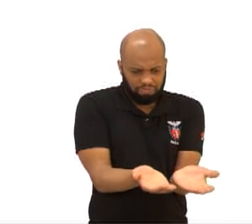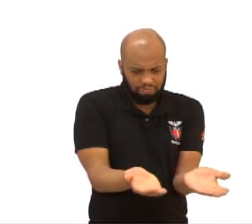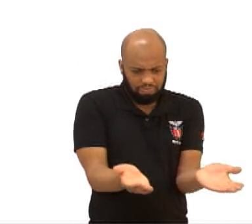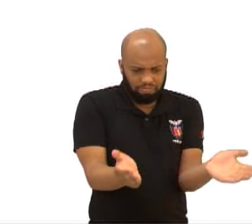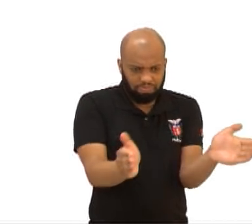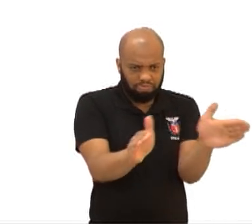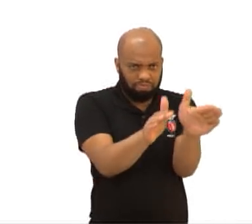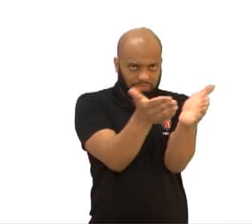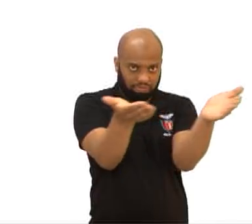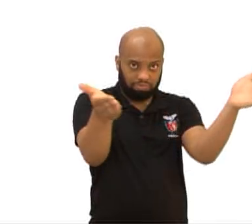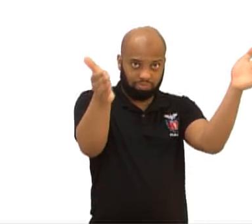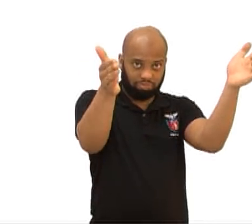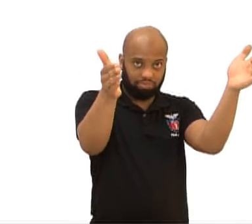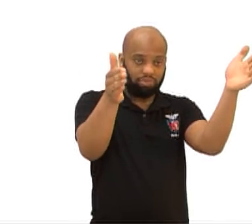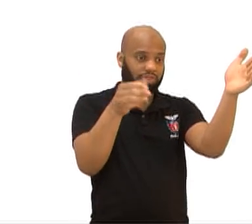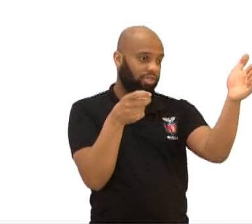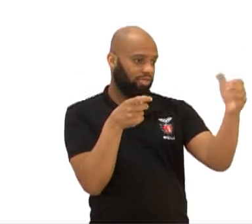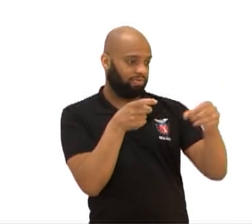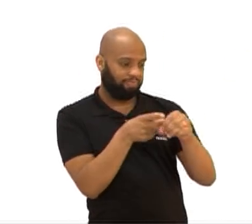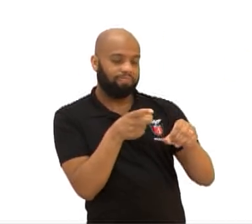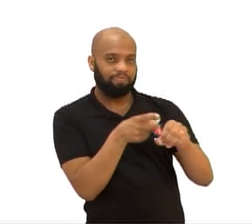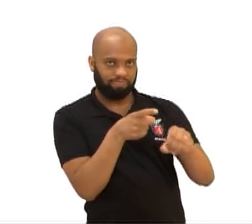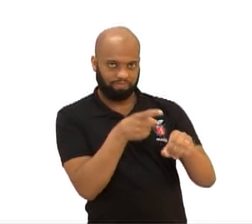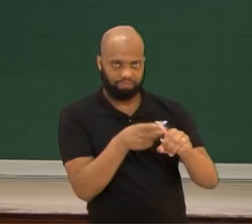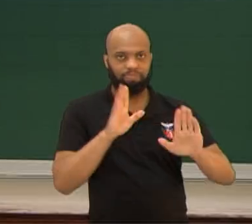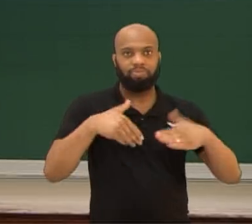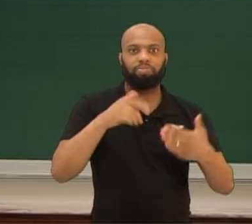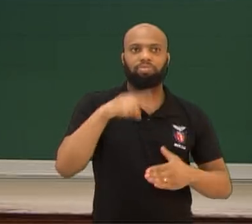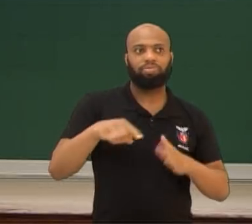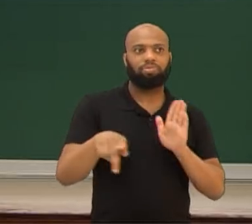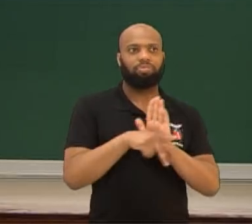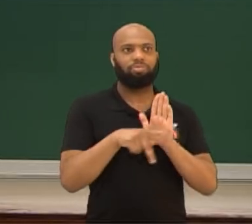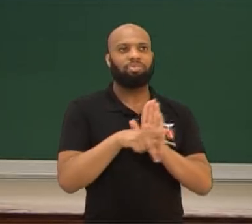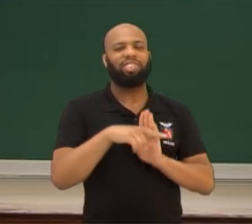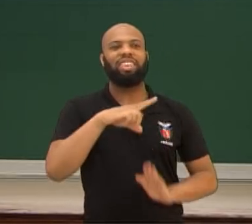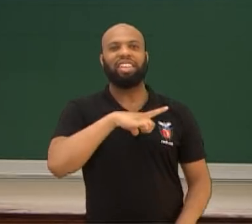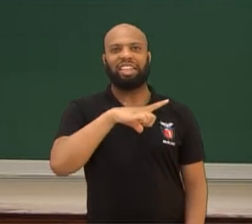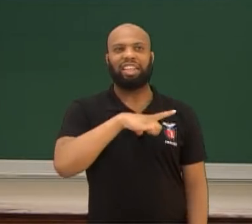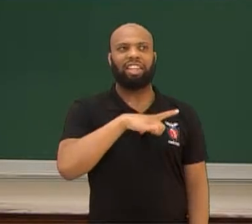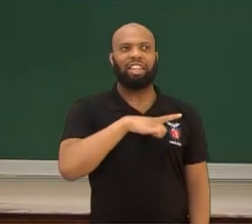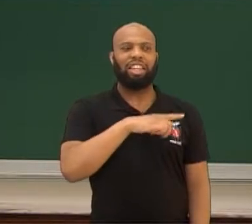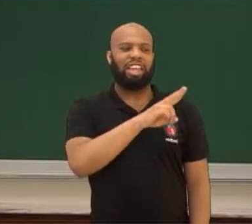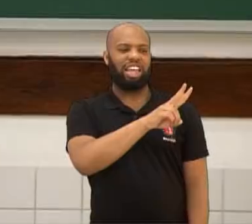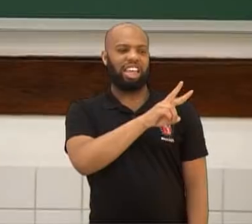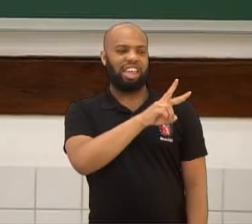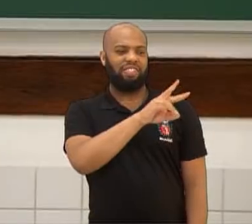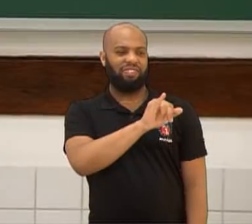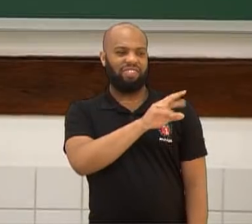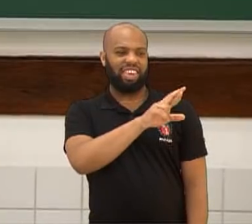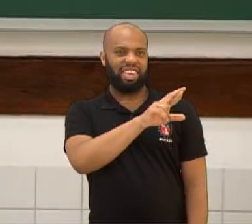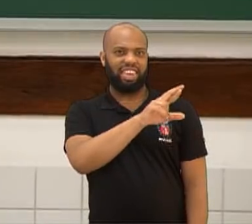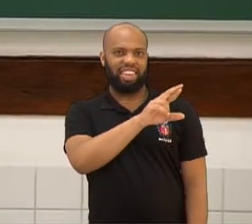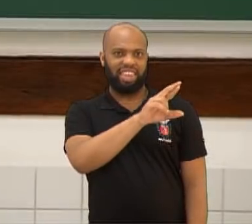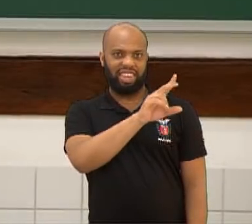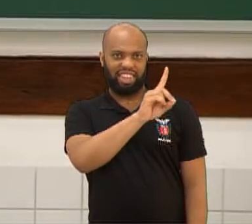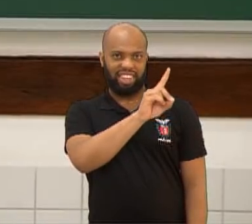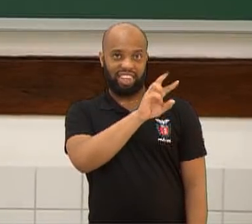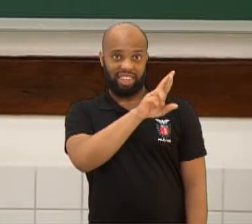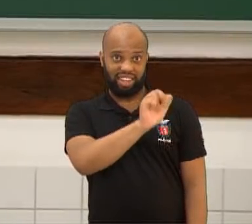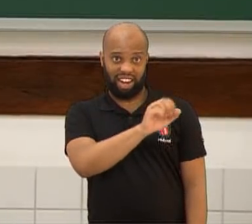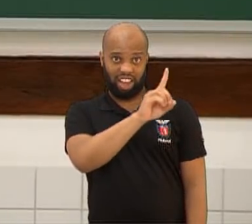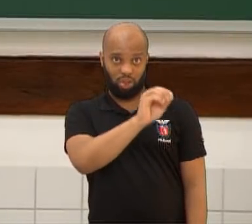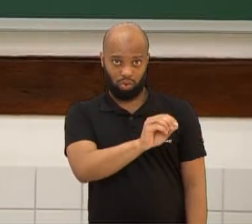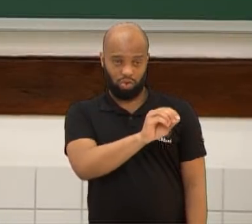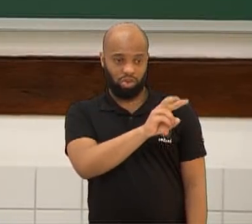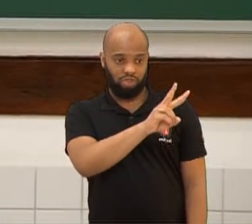provavelmente. Né? E aí a palavra foi feita aqui uma derivação sufixal. Lembram que a gente viu nas aulas anteriores? Que quando a gente